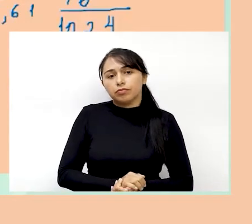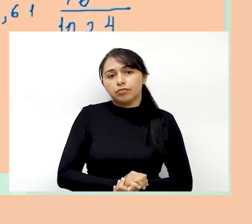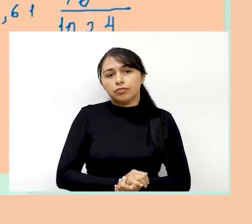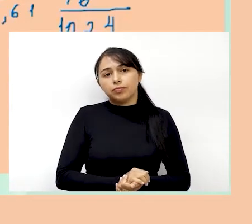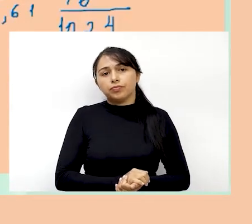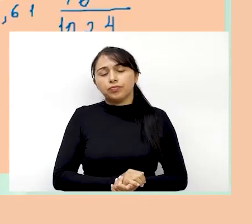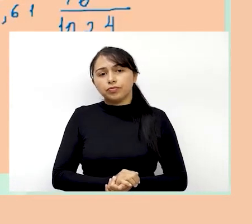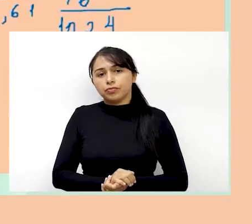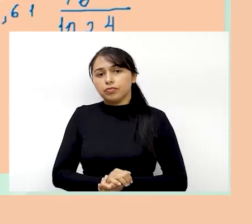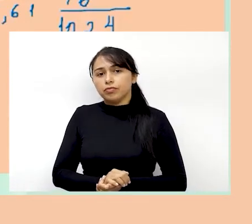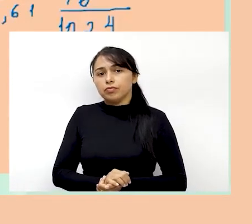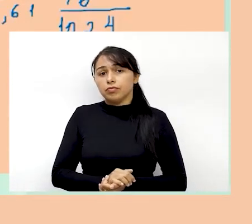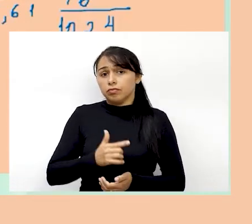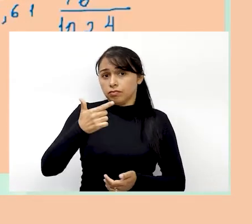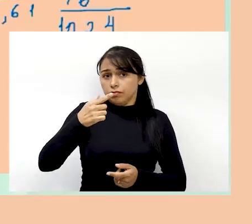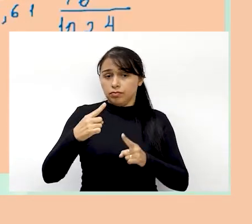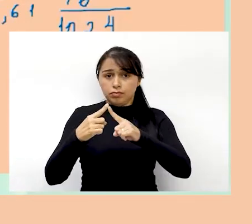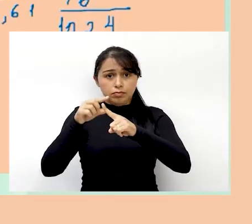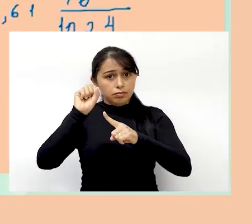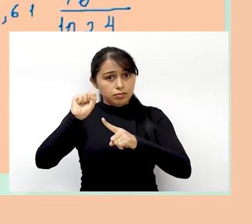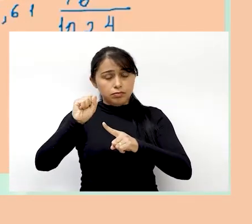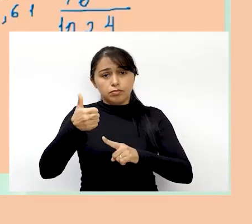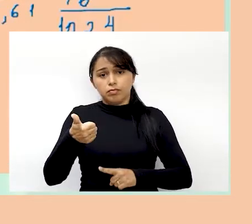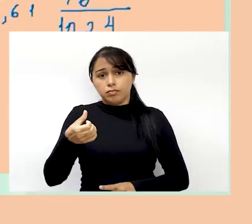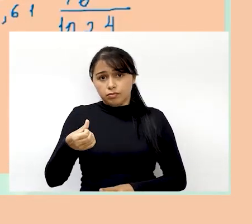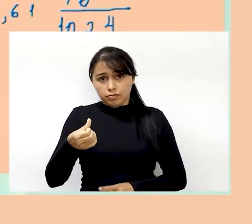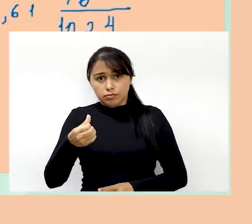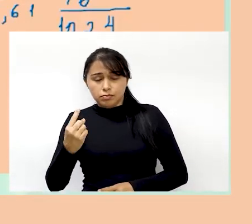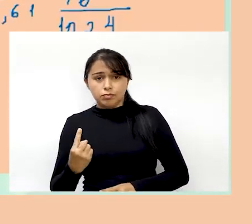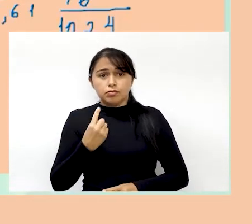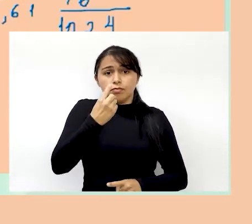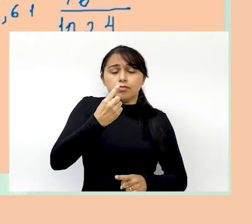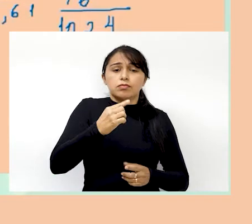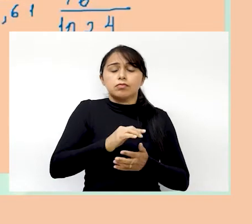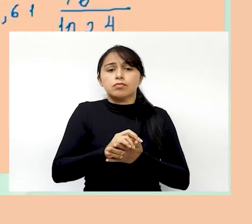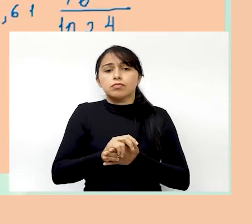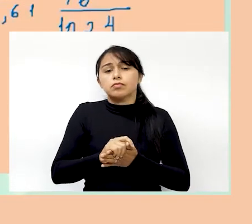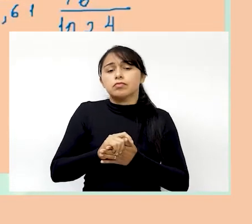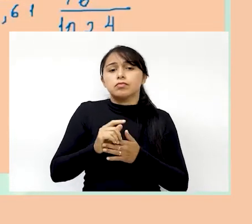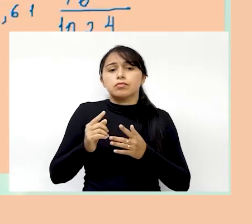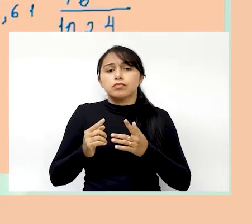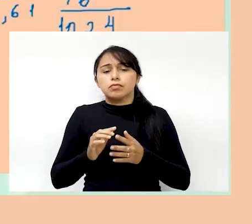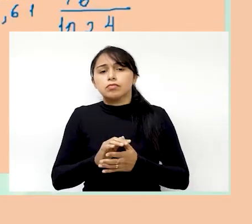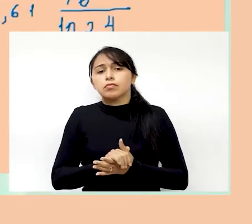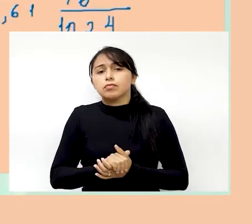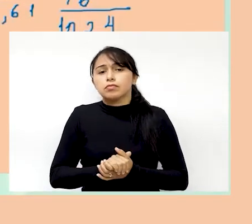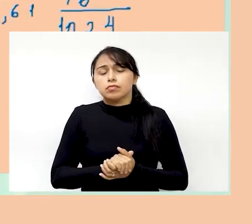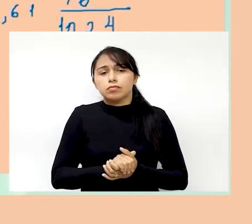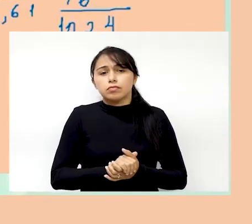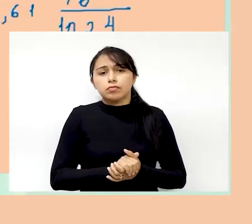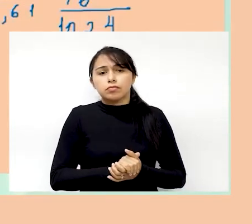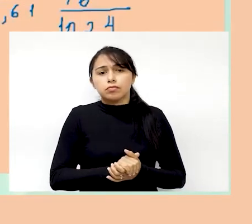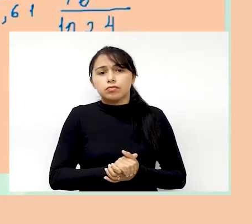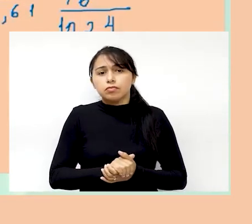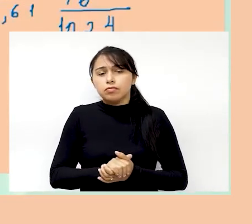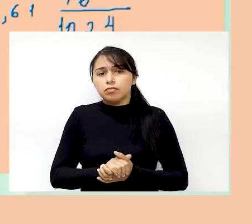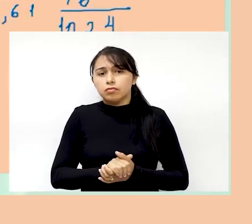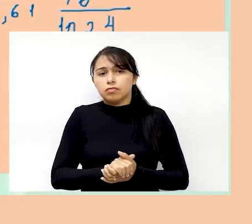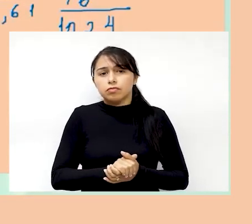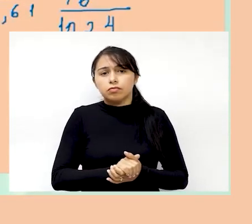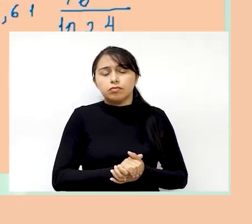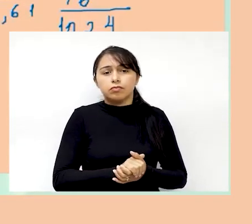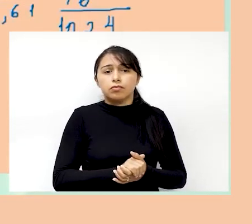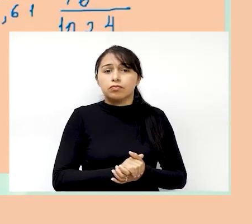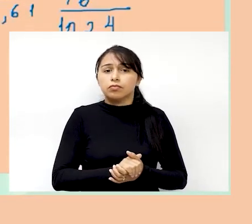16, vai 1. 2 vezes 0, 0, mais 1. Né? E 2 vezes 3, 6. A vírgula fica aqui. Então,